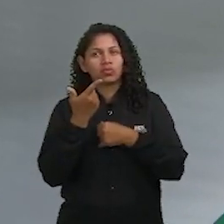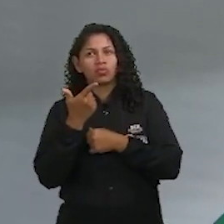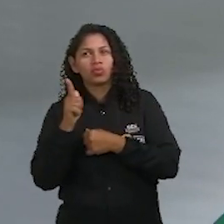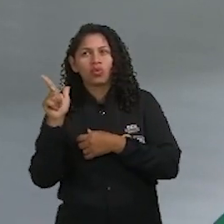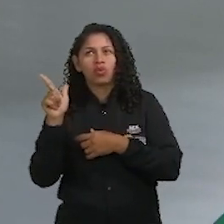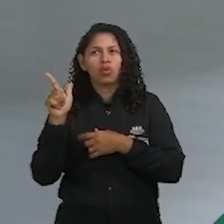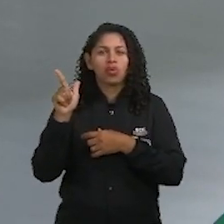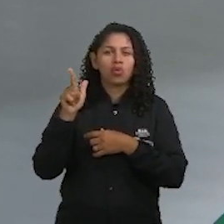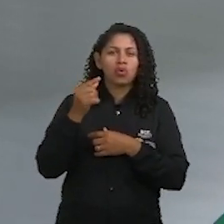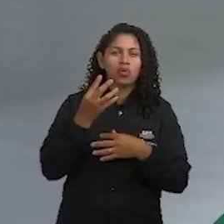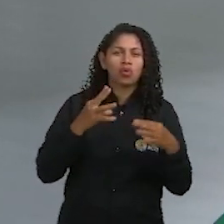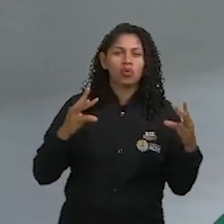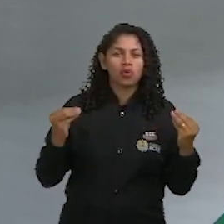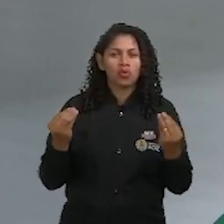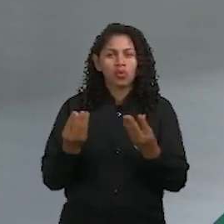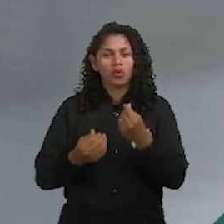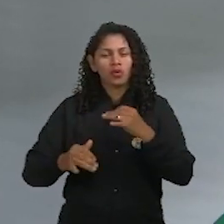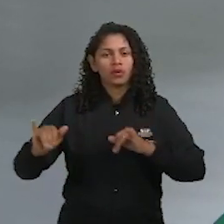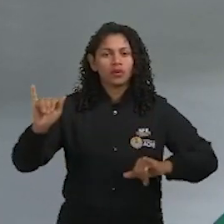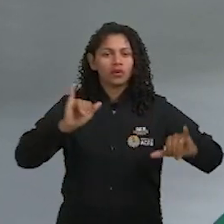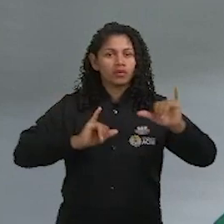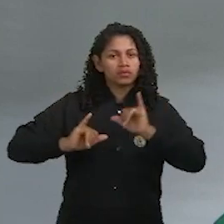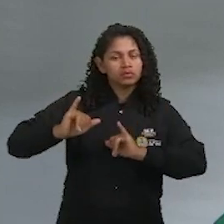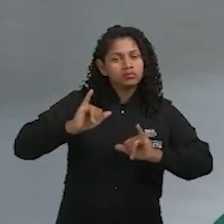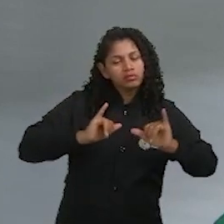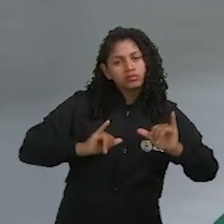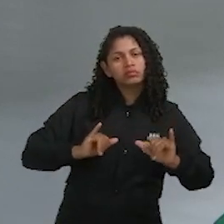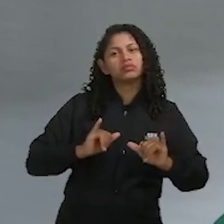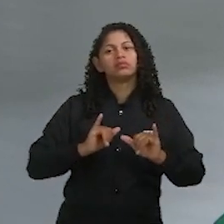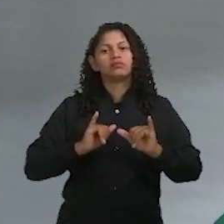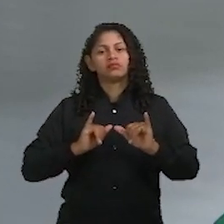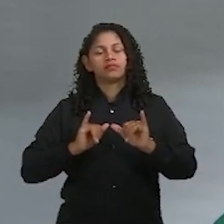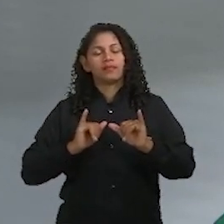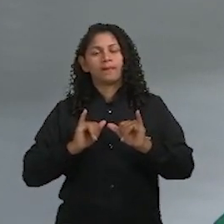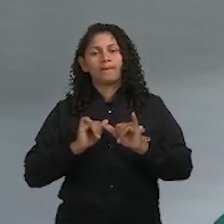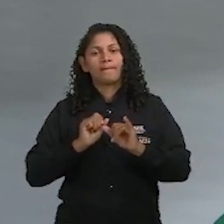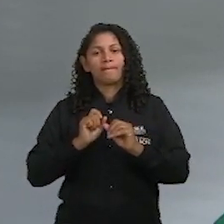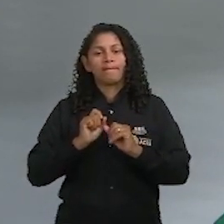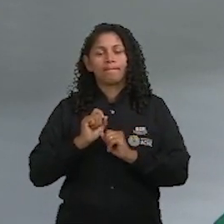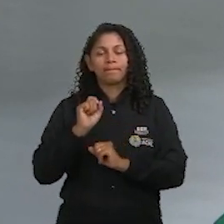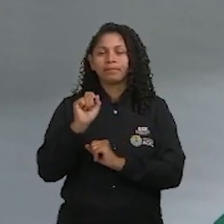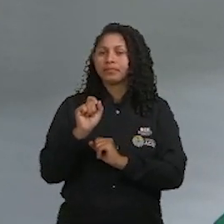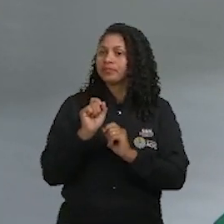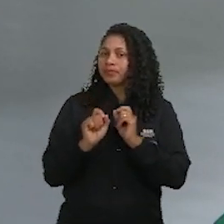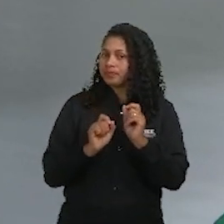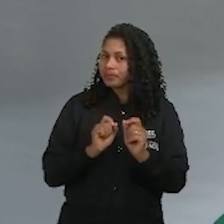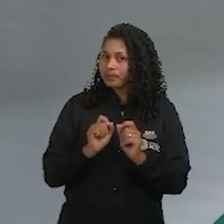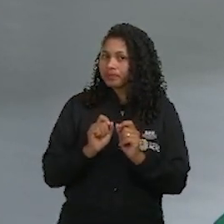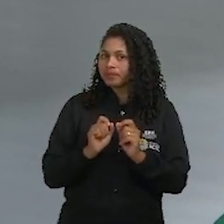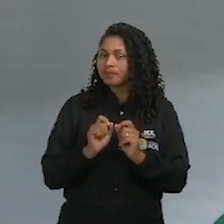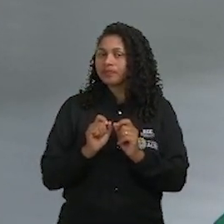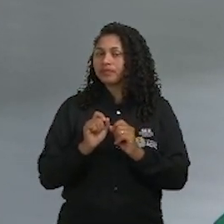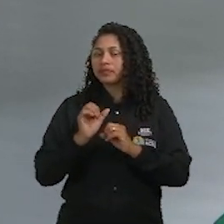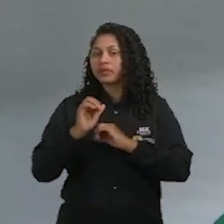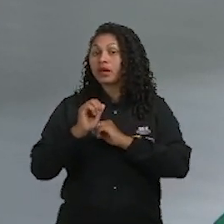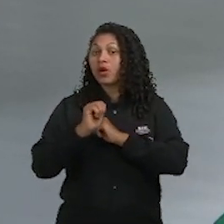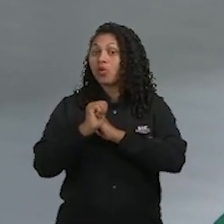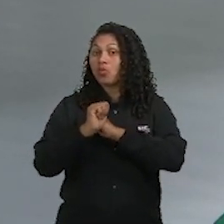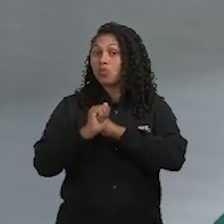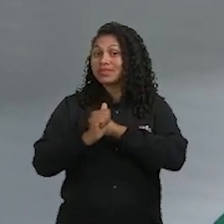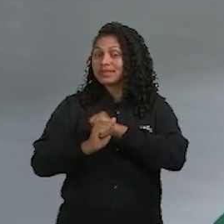químico, tratar-se de uma substância composta, esses átomos, eles vão